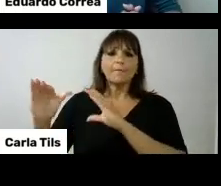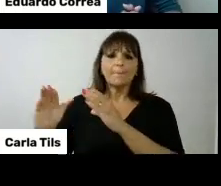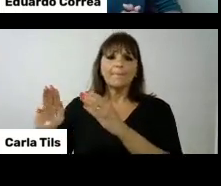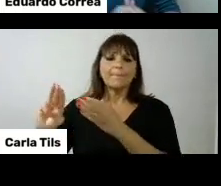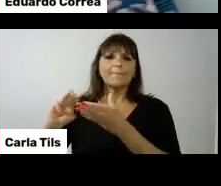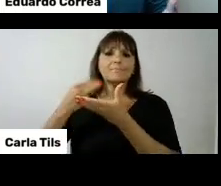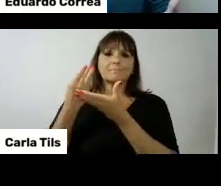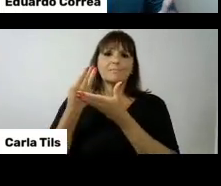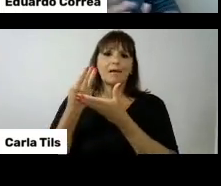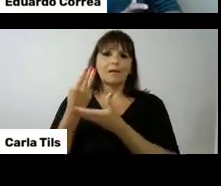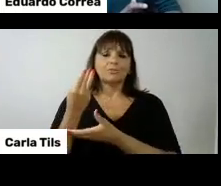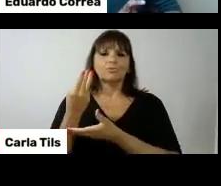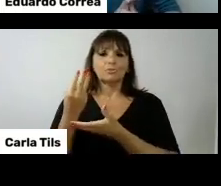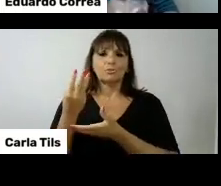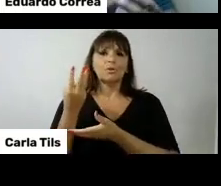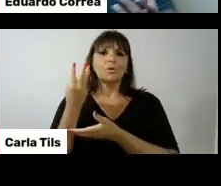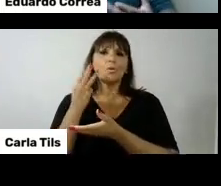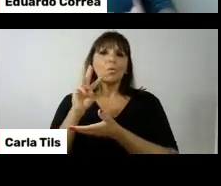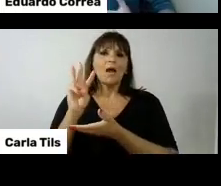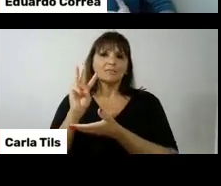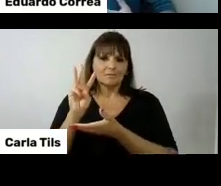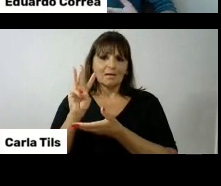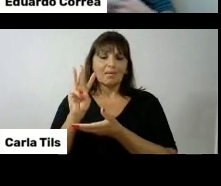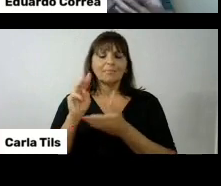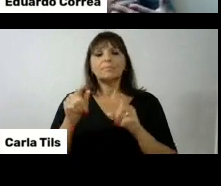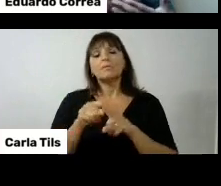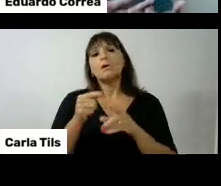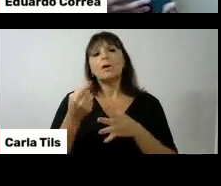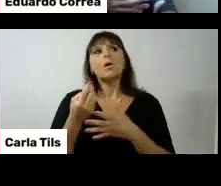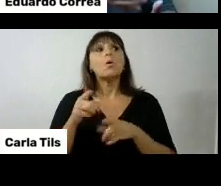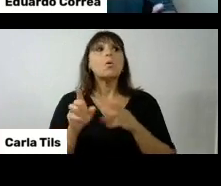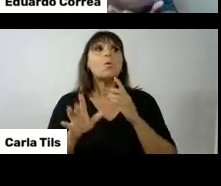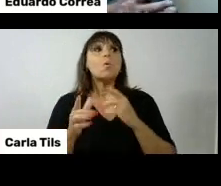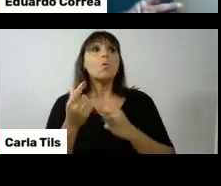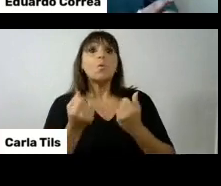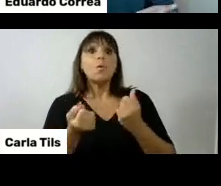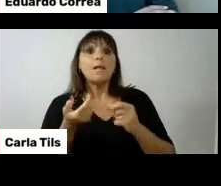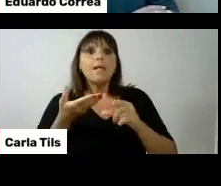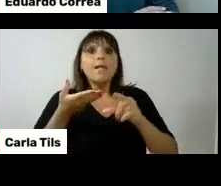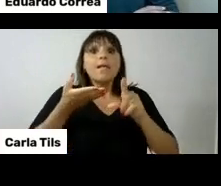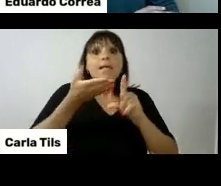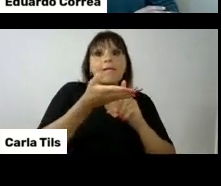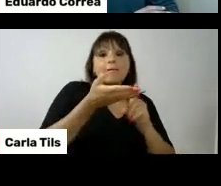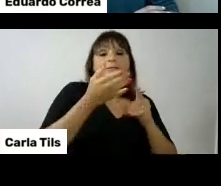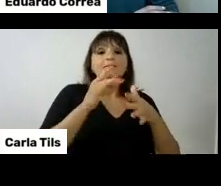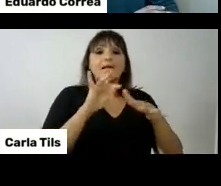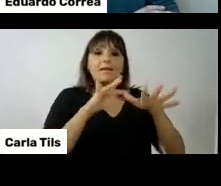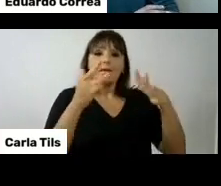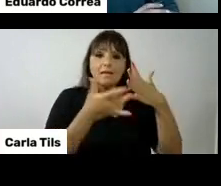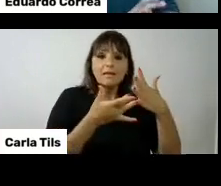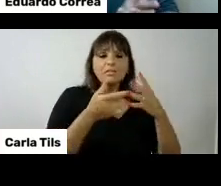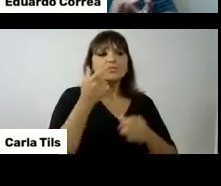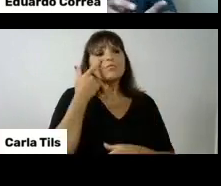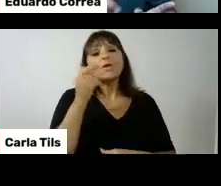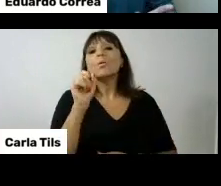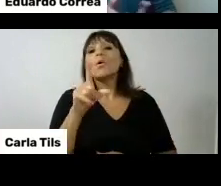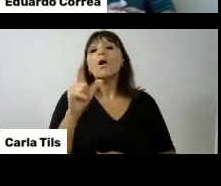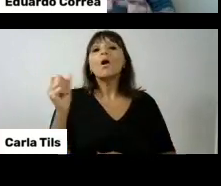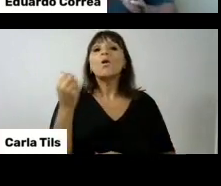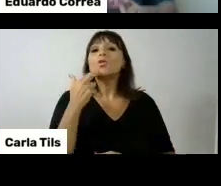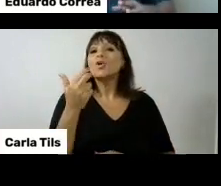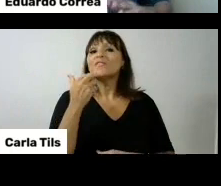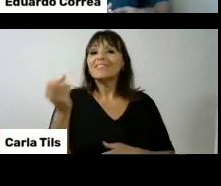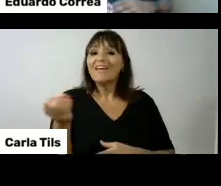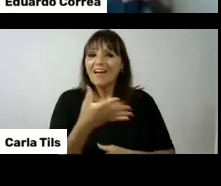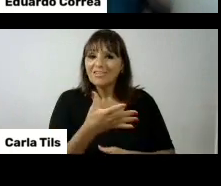dormia. Ou às vezes algumas pessoas até entram numa rede social para ver qual é a novidade que tem lá. O software